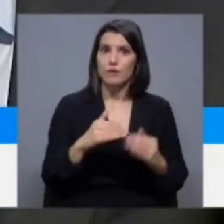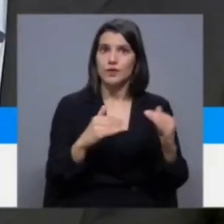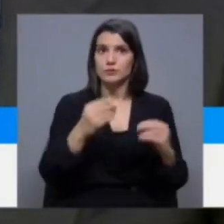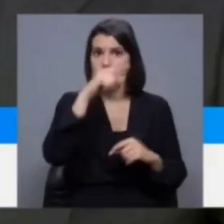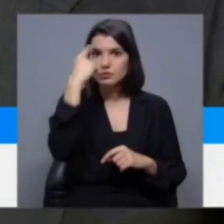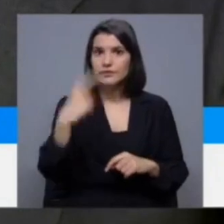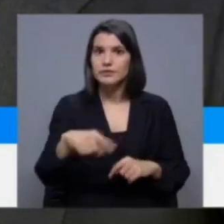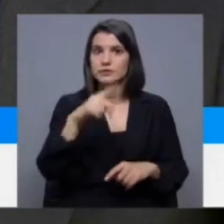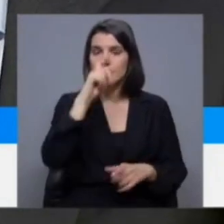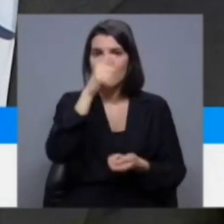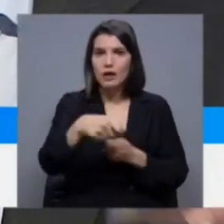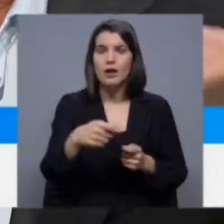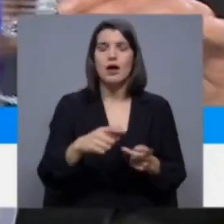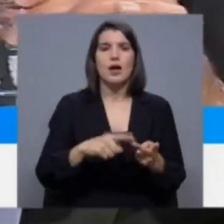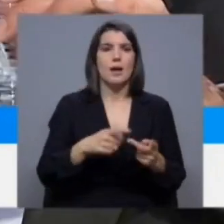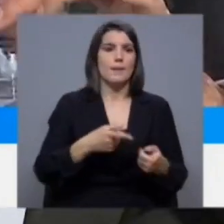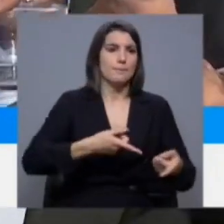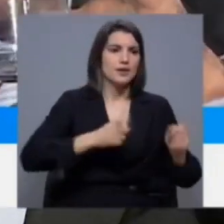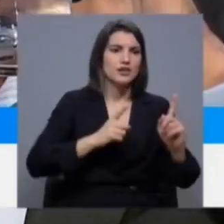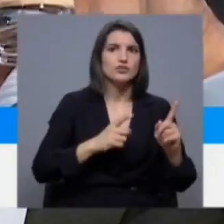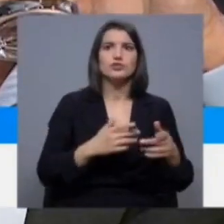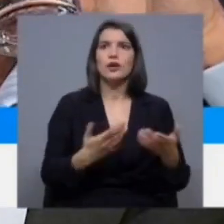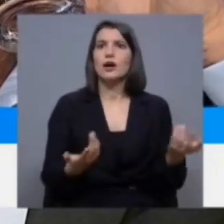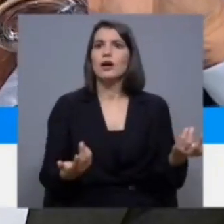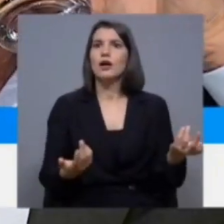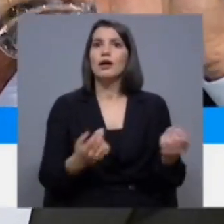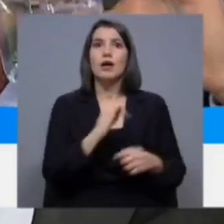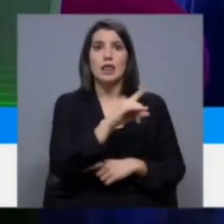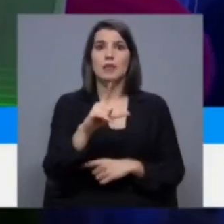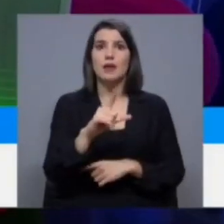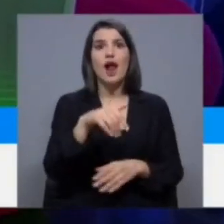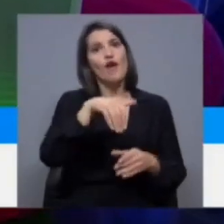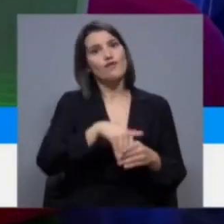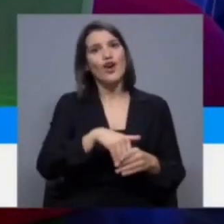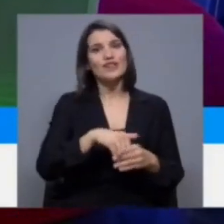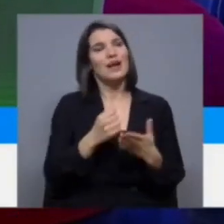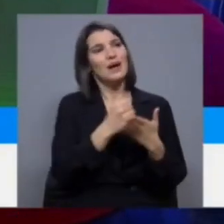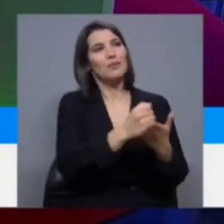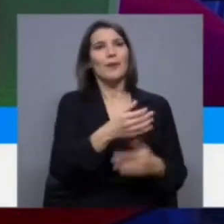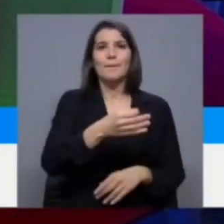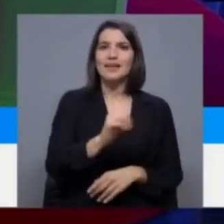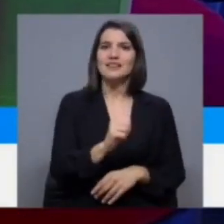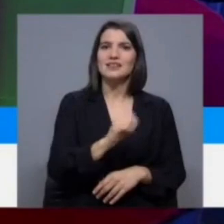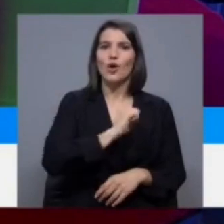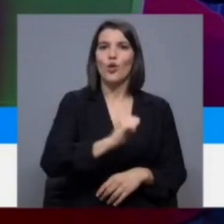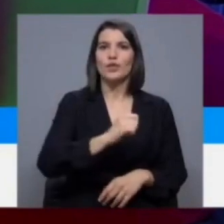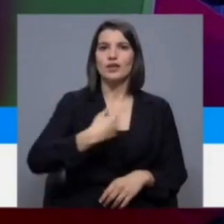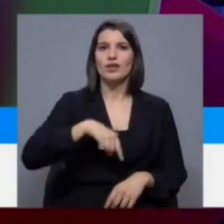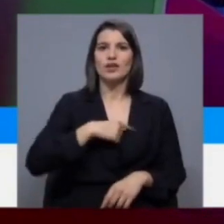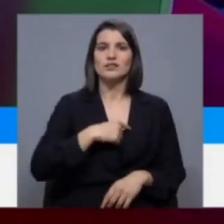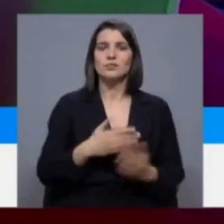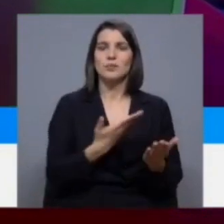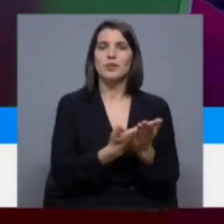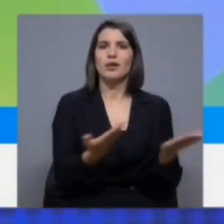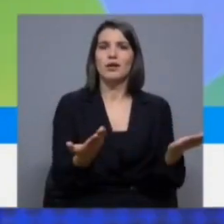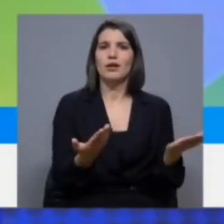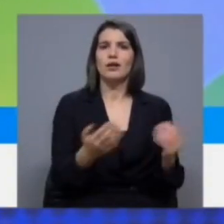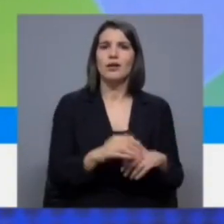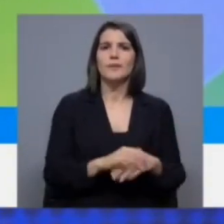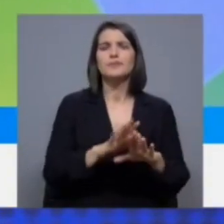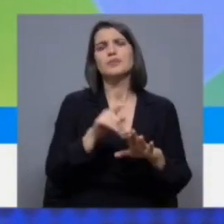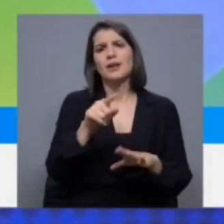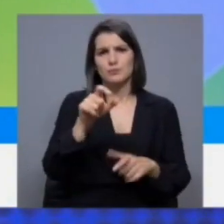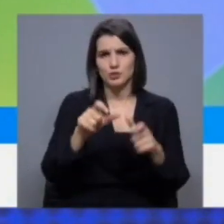difíceis na agricultura na pesca a sensível ao sol lá no plástico filme e o texto é contra e depois o